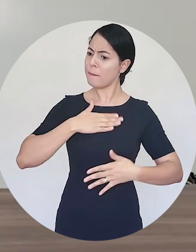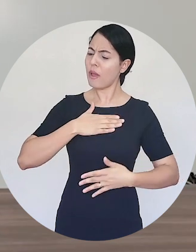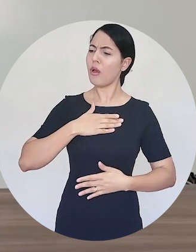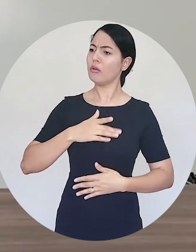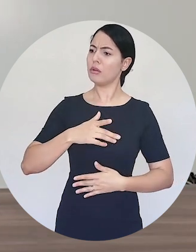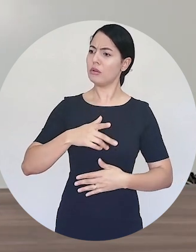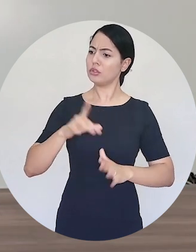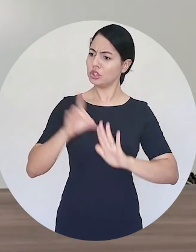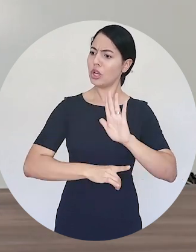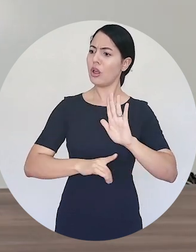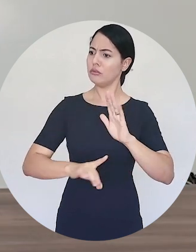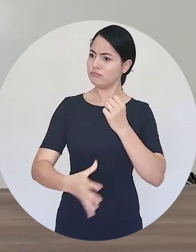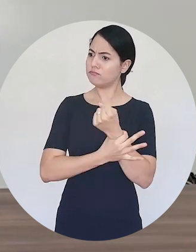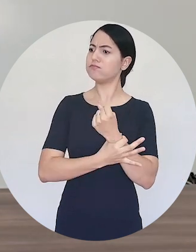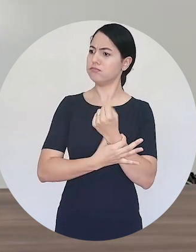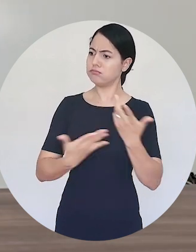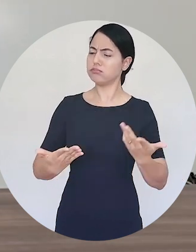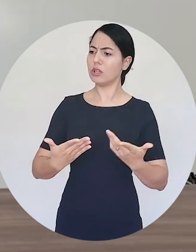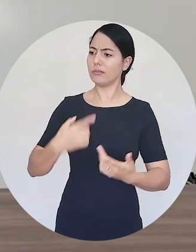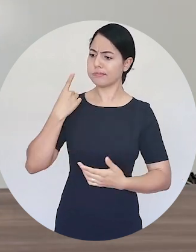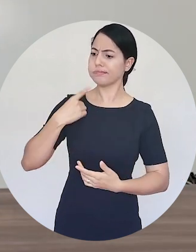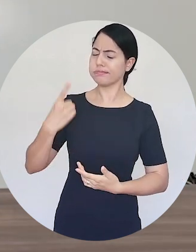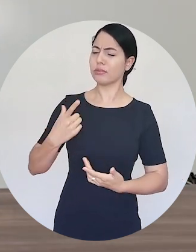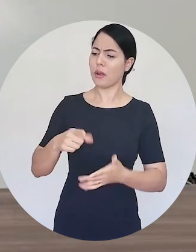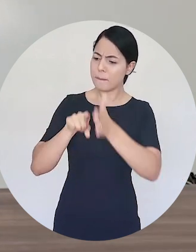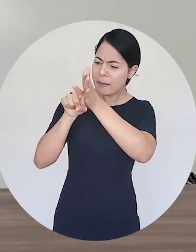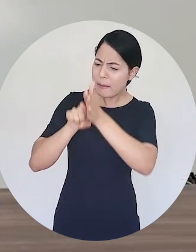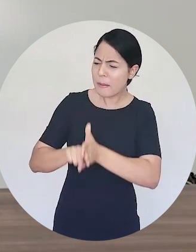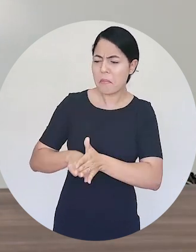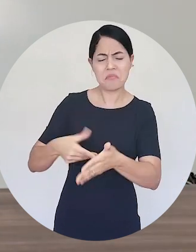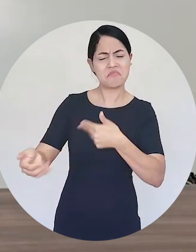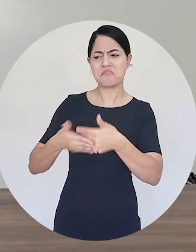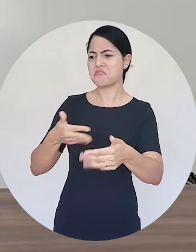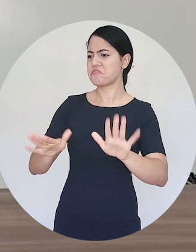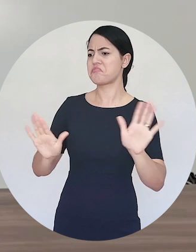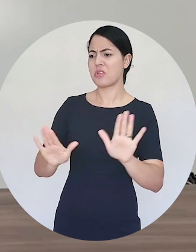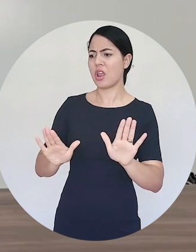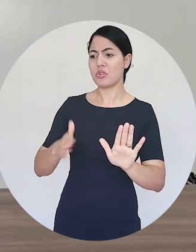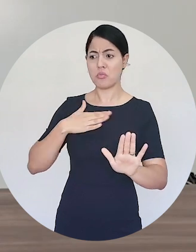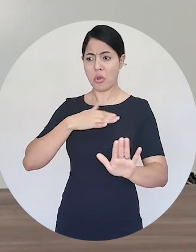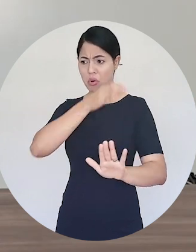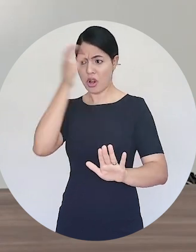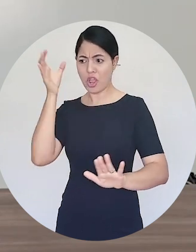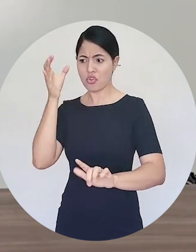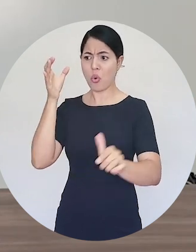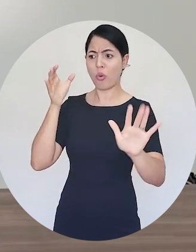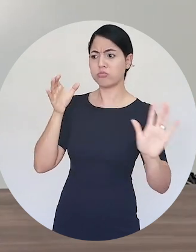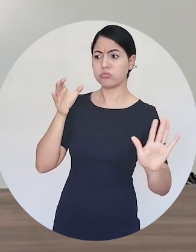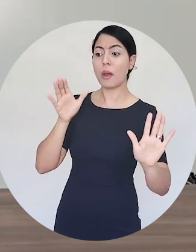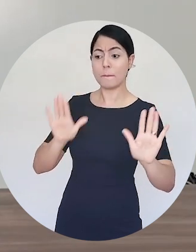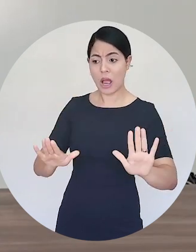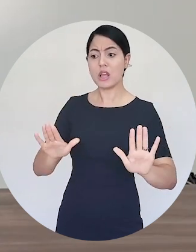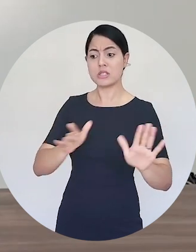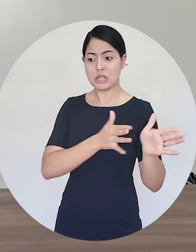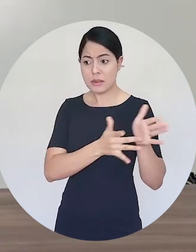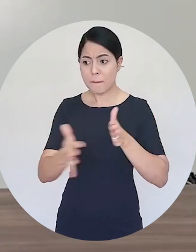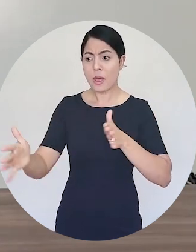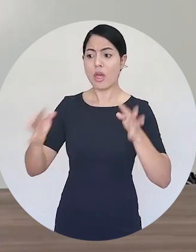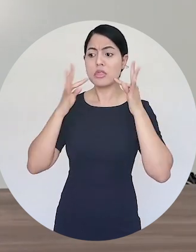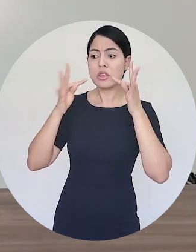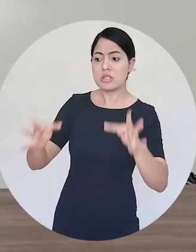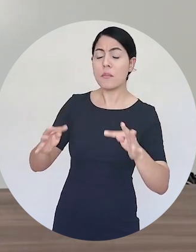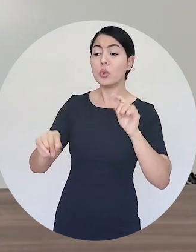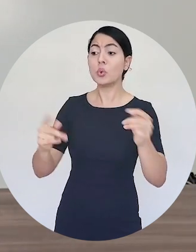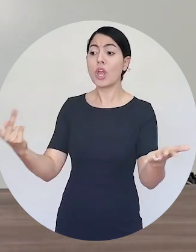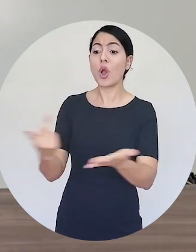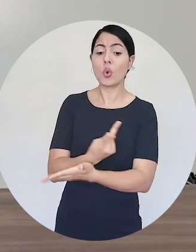é prerrogativo do advogado permanecer em todos os atos do procedimento investigatório, independente de ser ou não a minha cliente que esteja sendo ouvida,